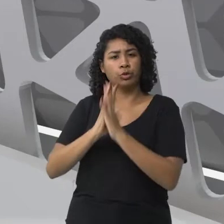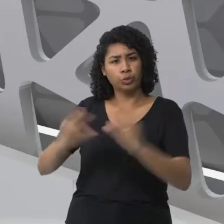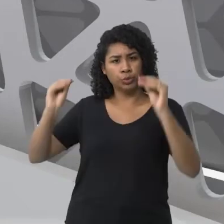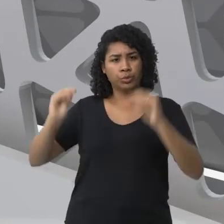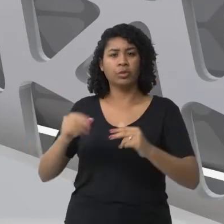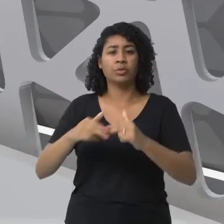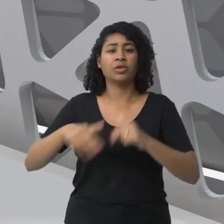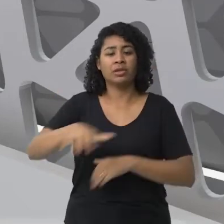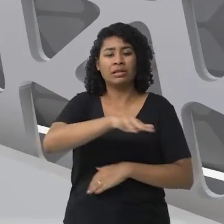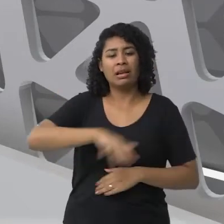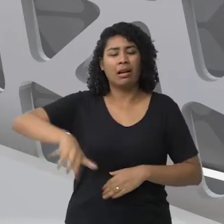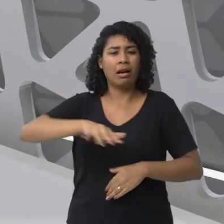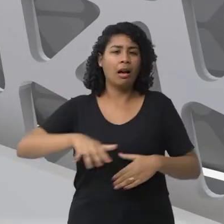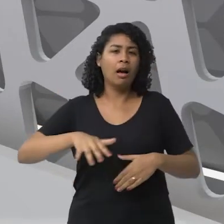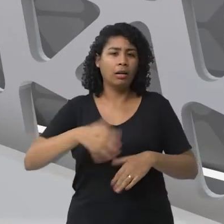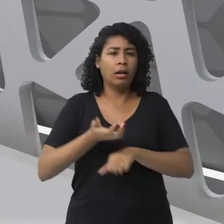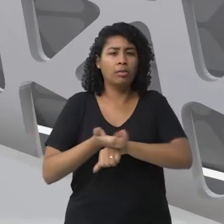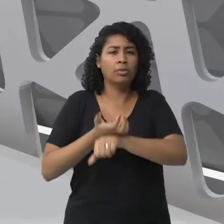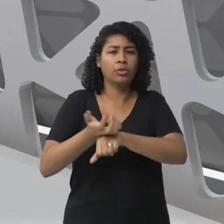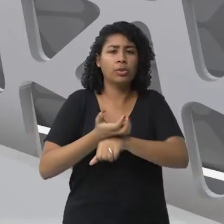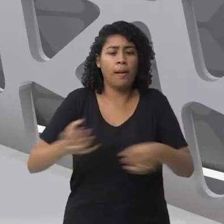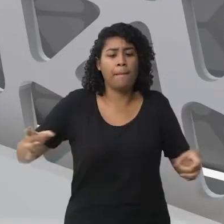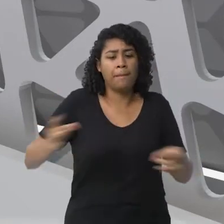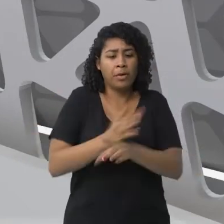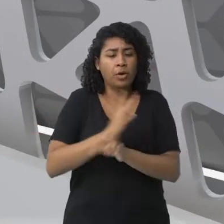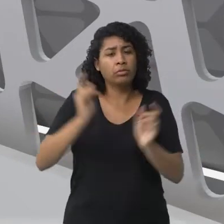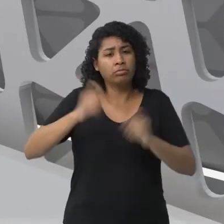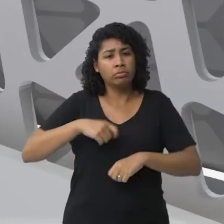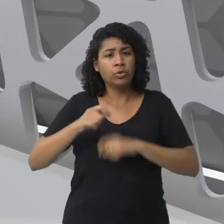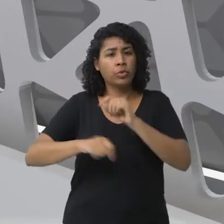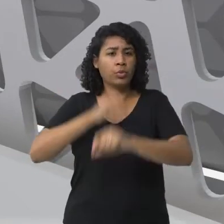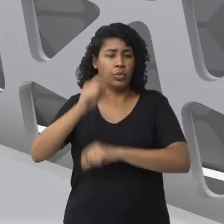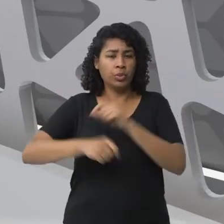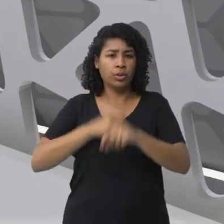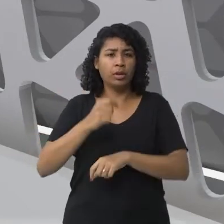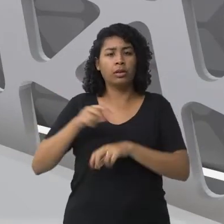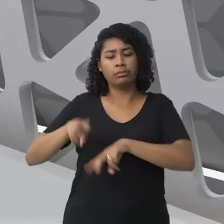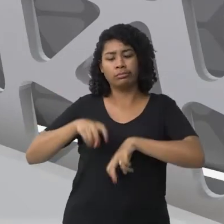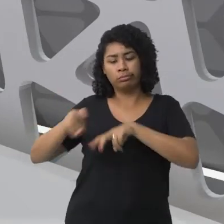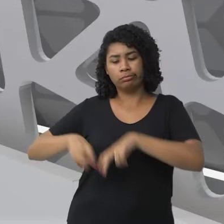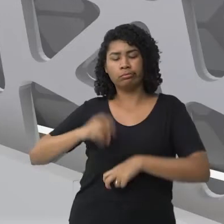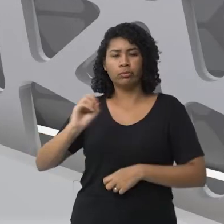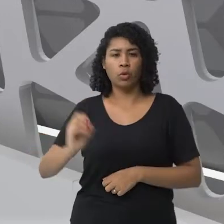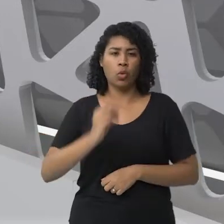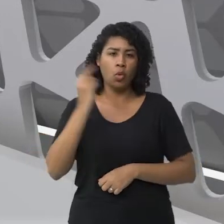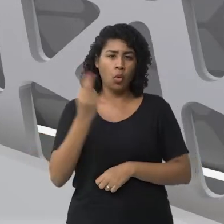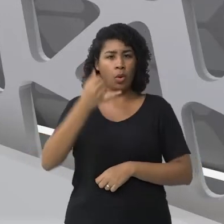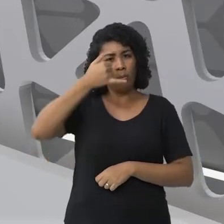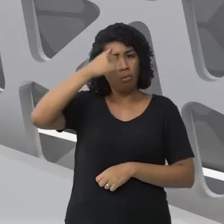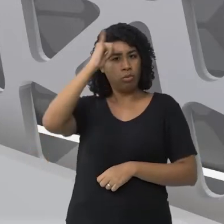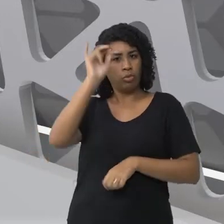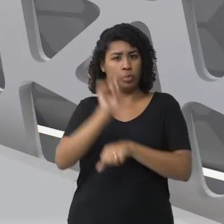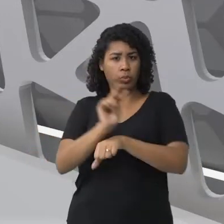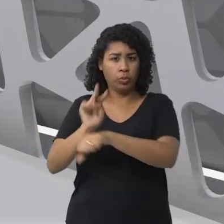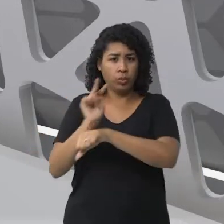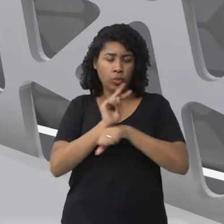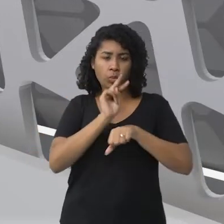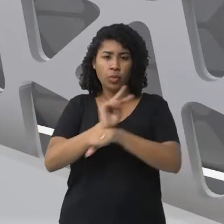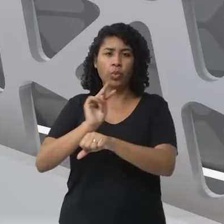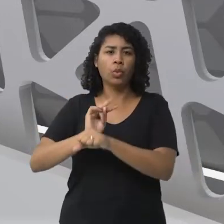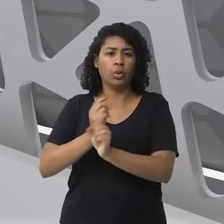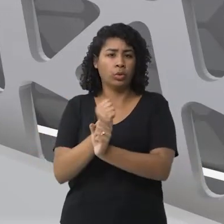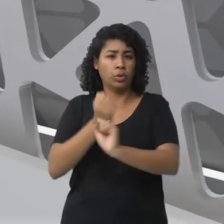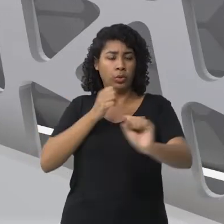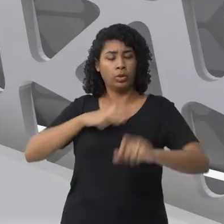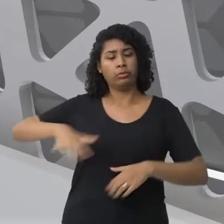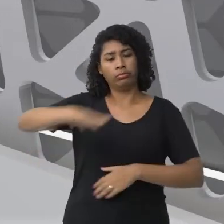ali um campo de pastagem pronto para poder ser feito ou a agricultura ou a pecuária, no caso a extensiva, no Rio Grande